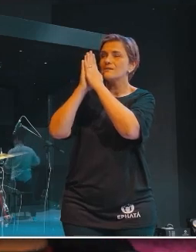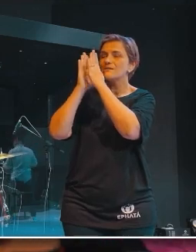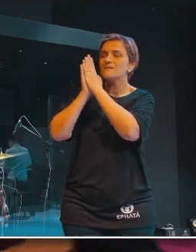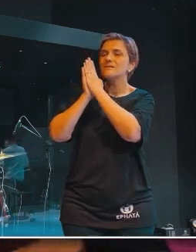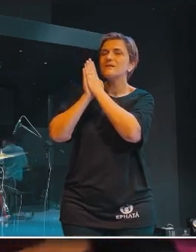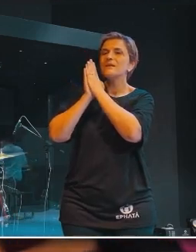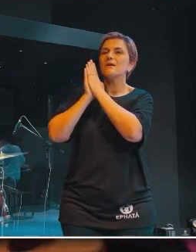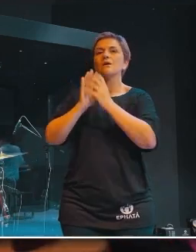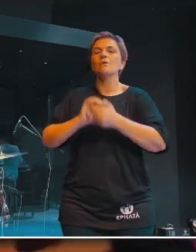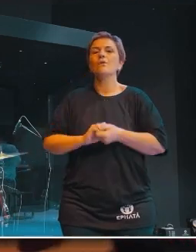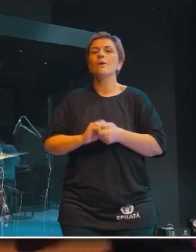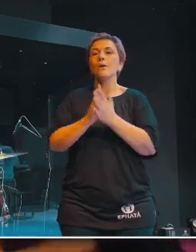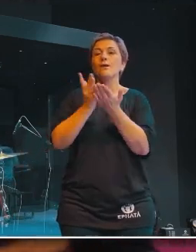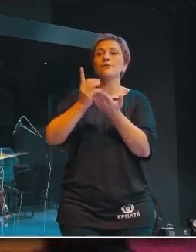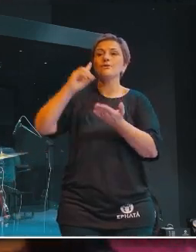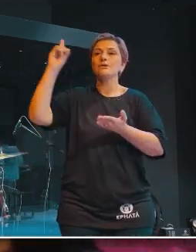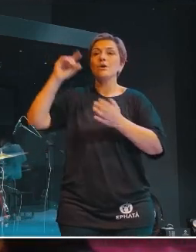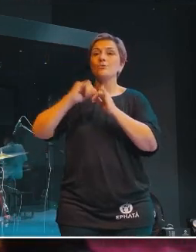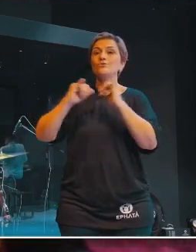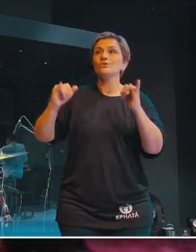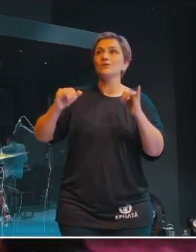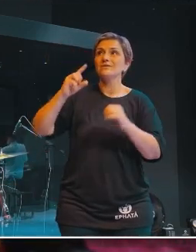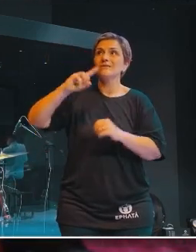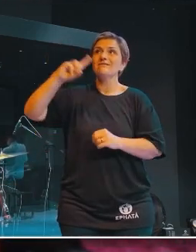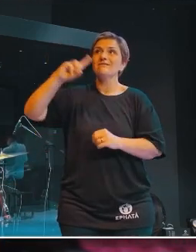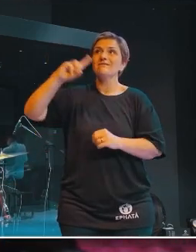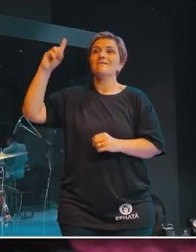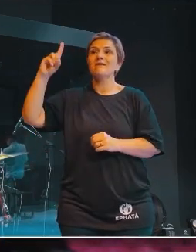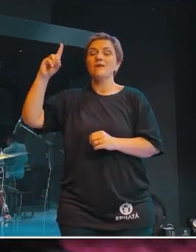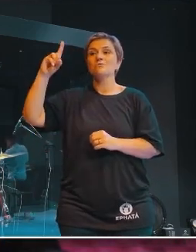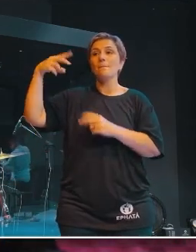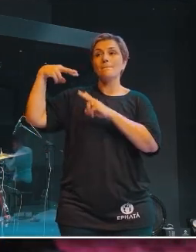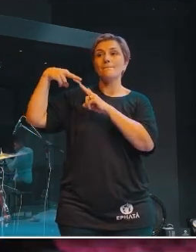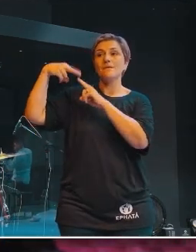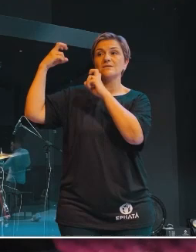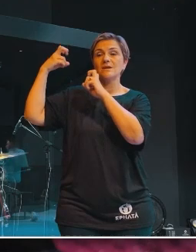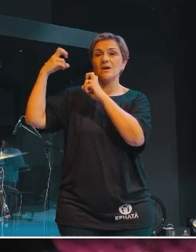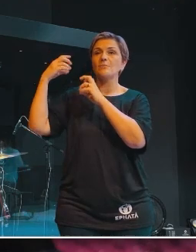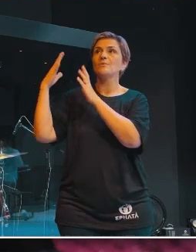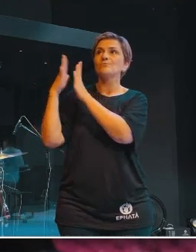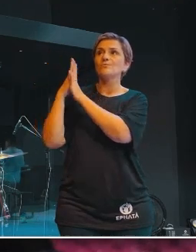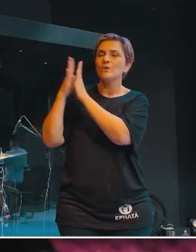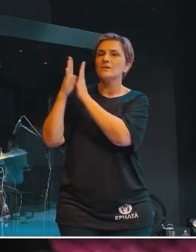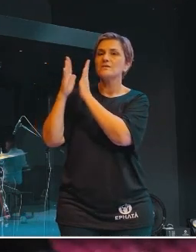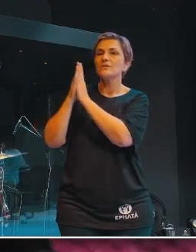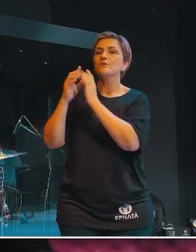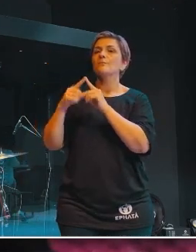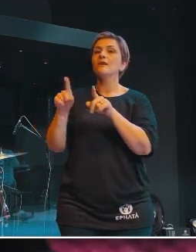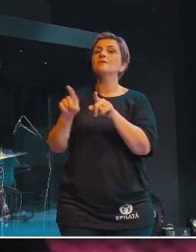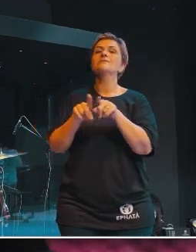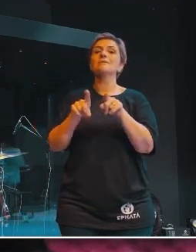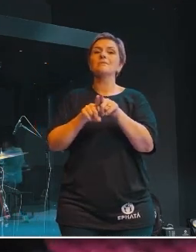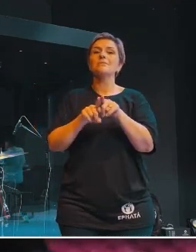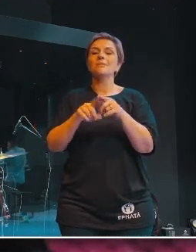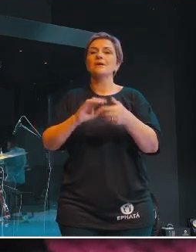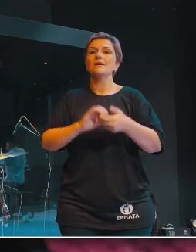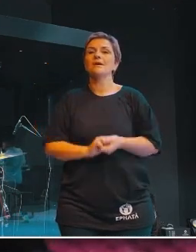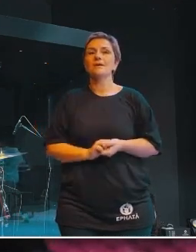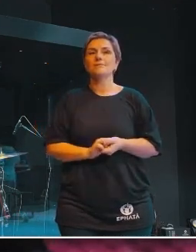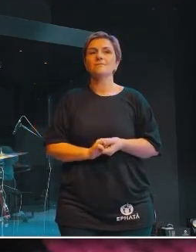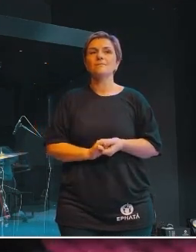a palavra diz que Deus ouve as suas orações, mas também ouve as orações da